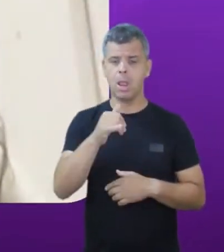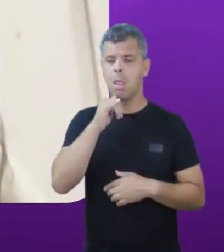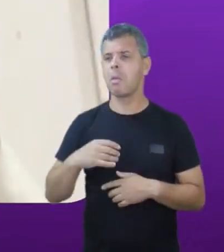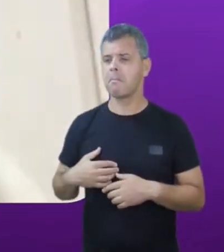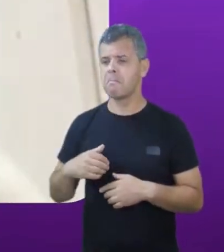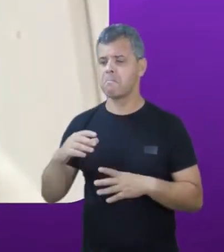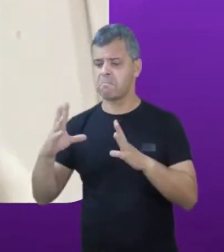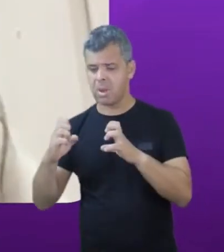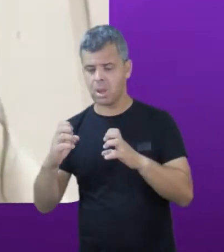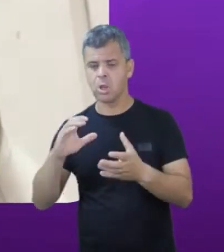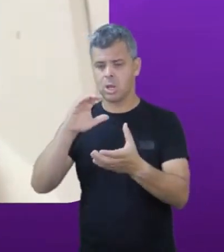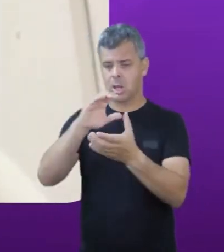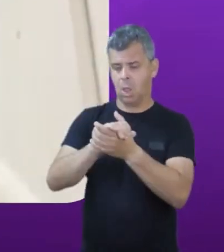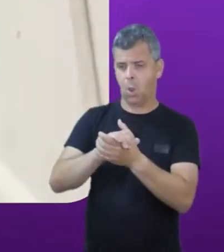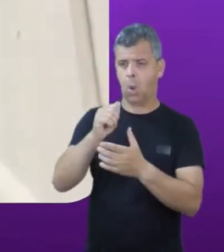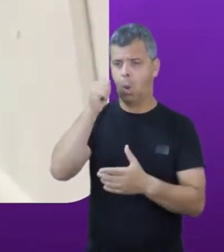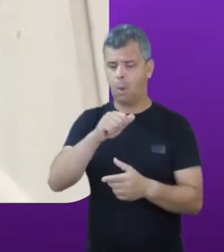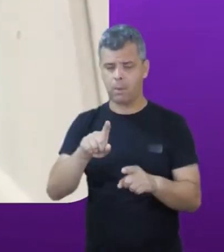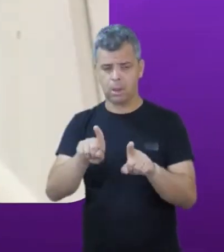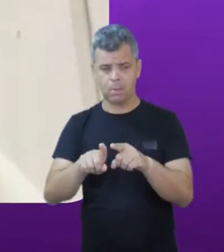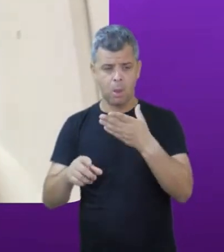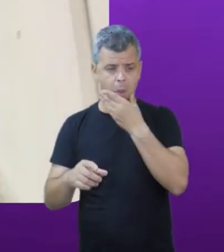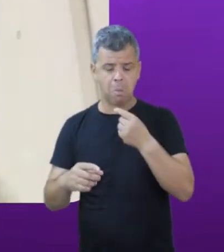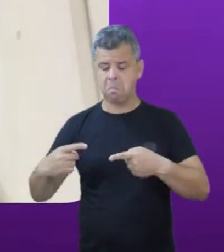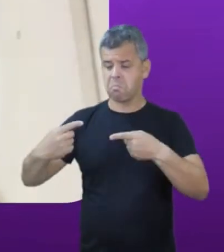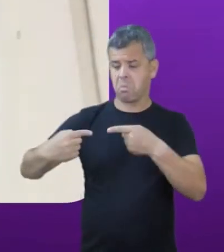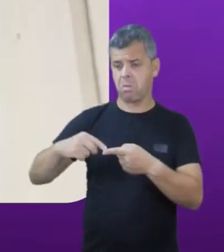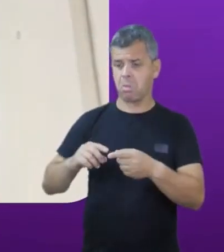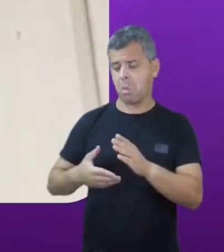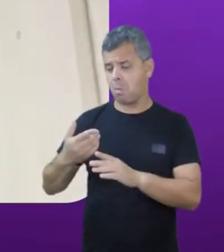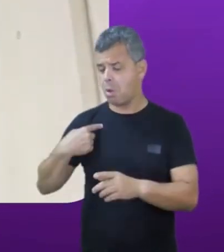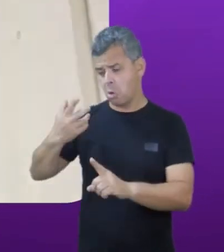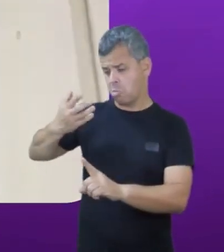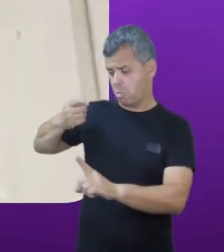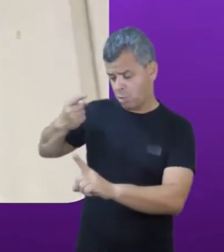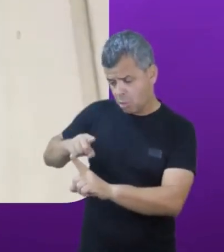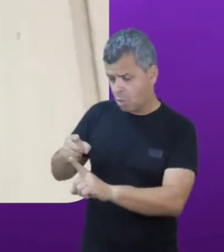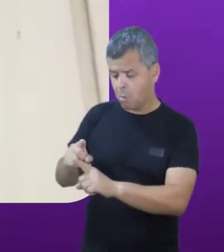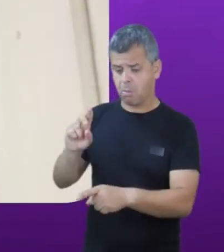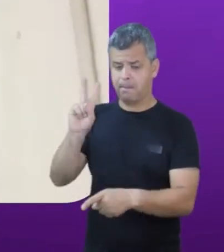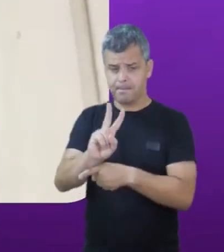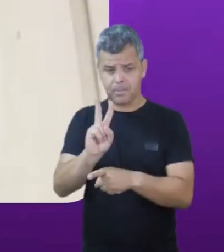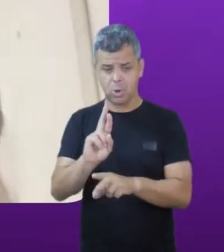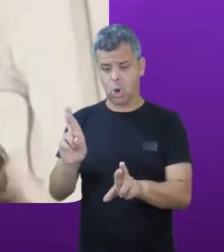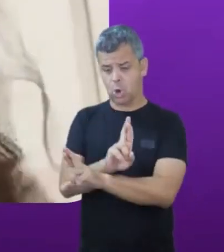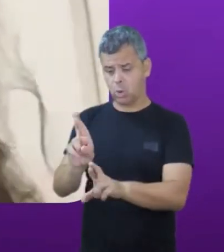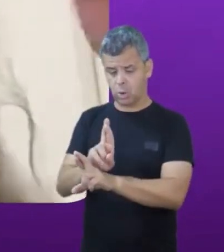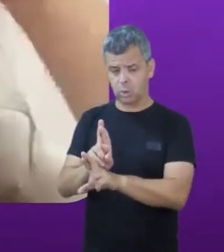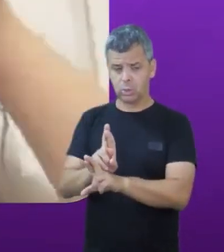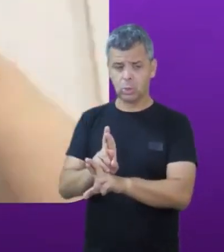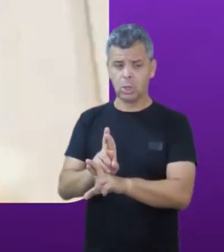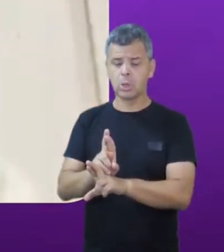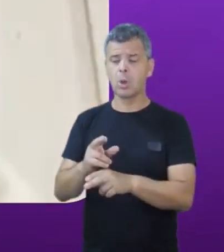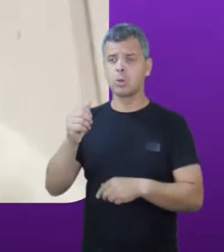mete a colher. Pois é, isso foi uma falácia muito grande que foi colocada que o Estado não poderia intervir nas relações dos direitos femininos.